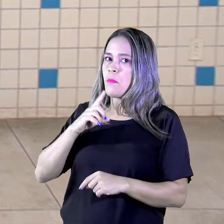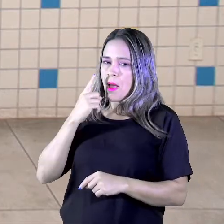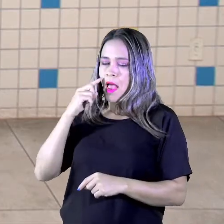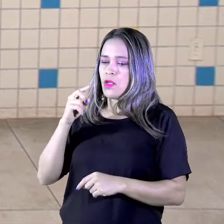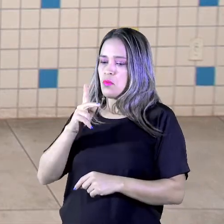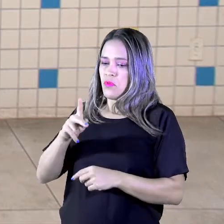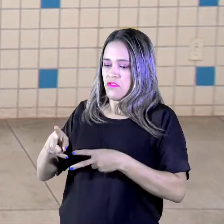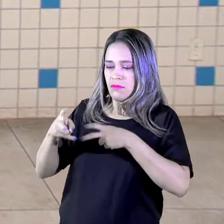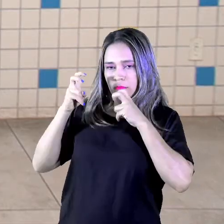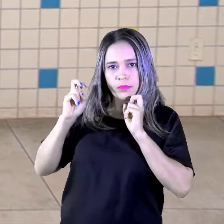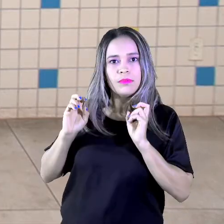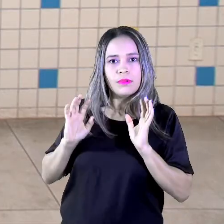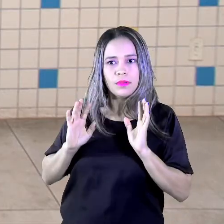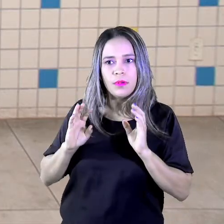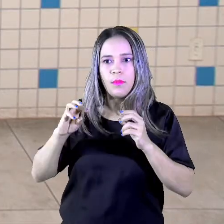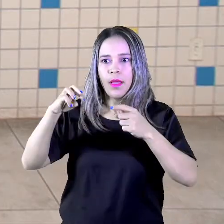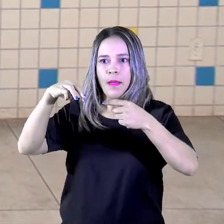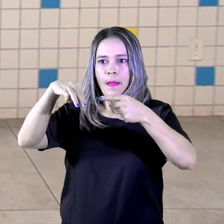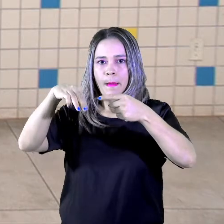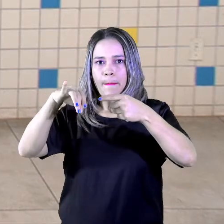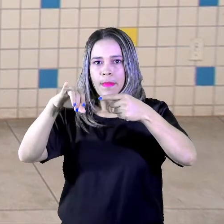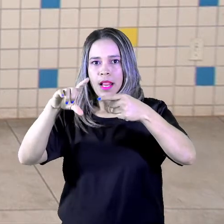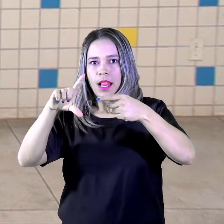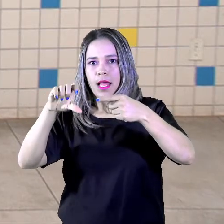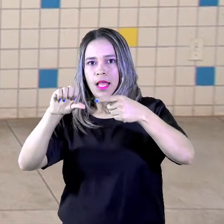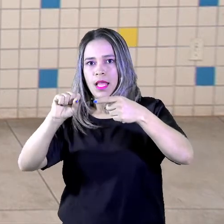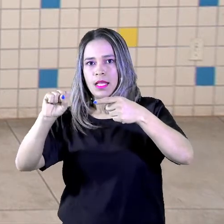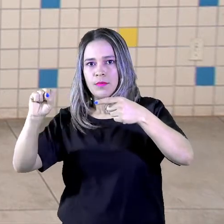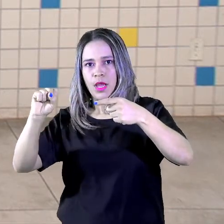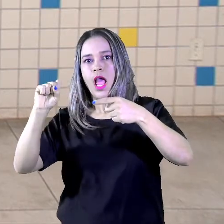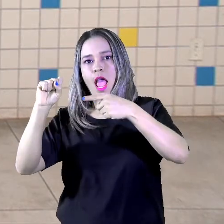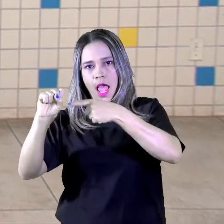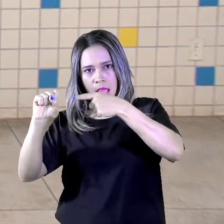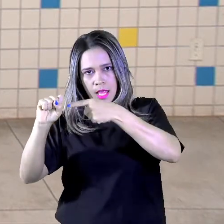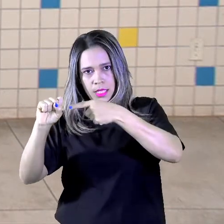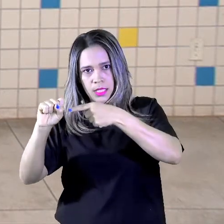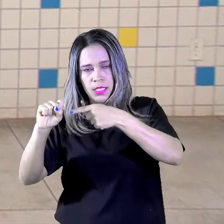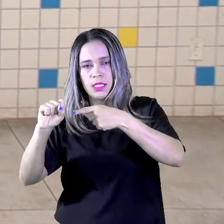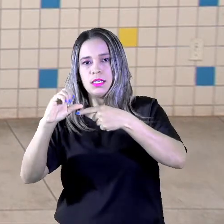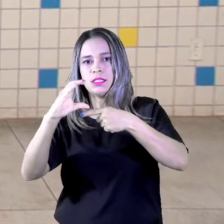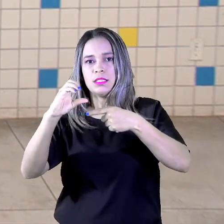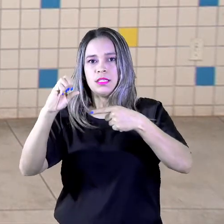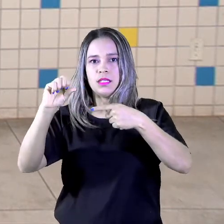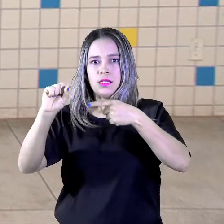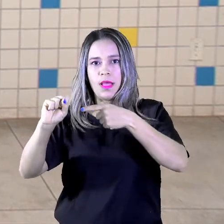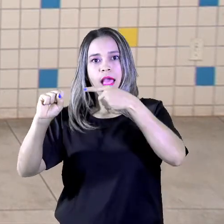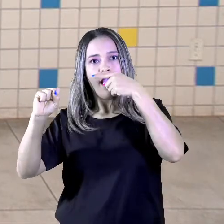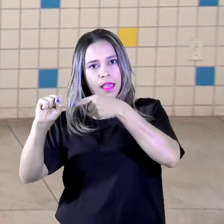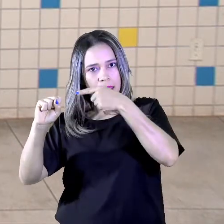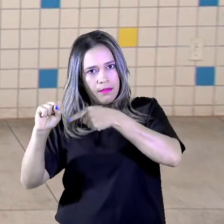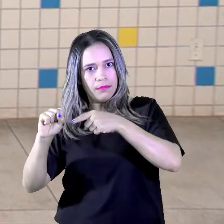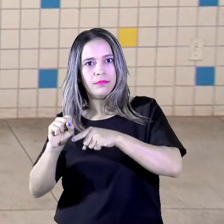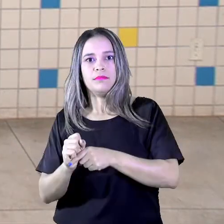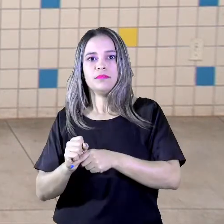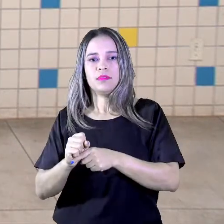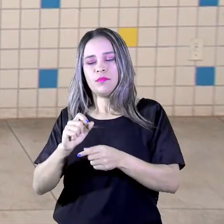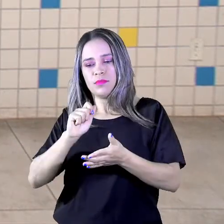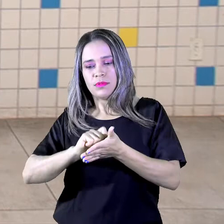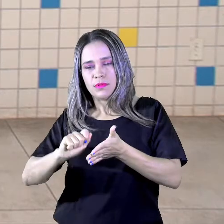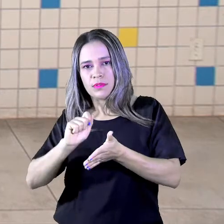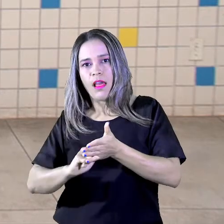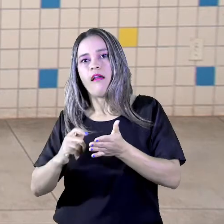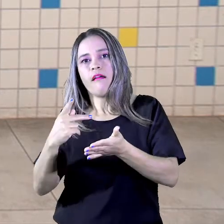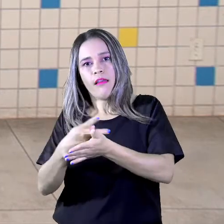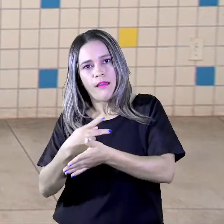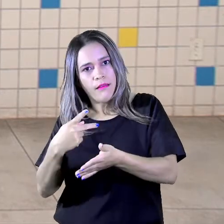Presta atenção, ó, milésimo é com S, centésimo com S, é onde a turminha na hora de escrever acaba